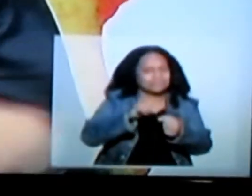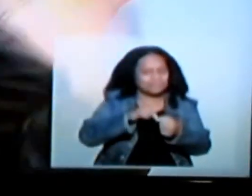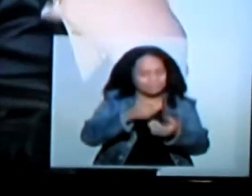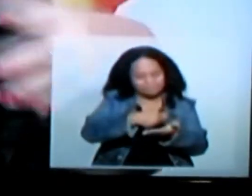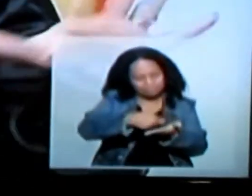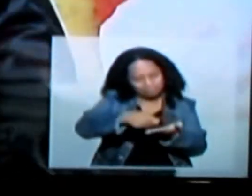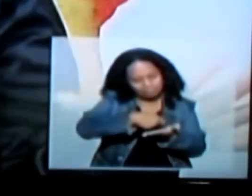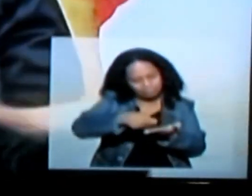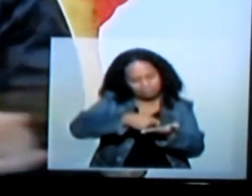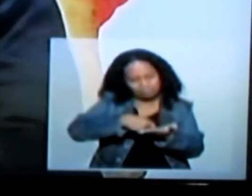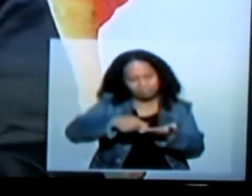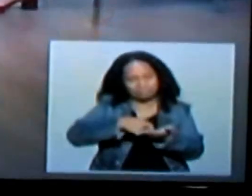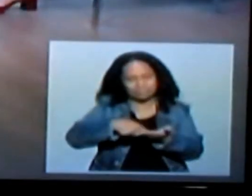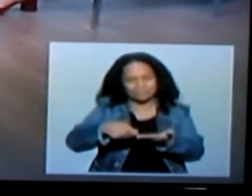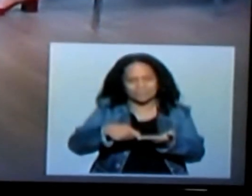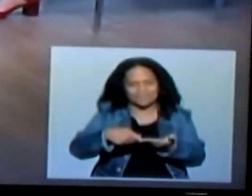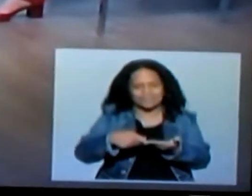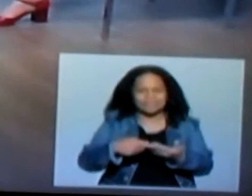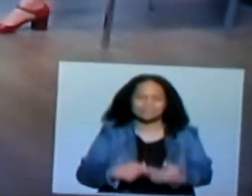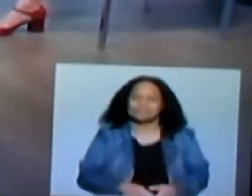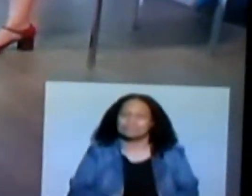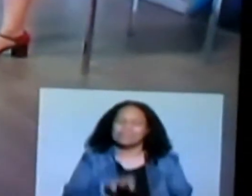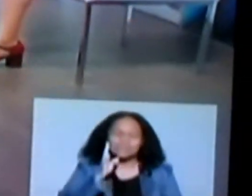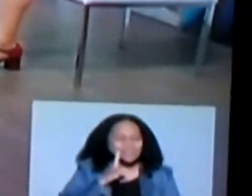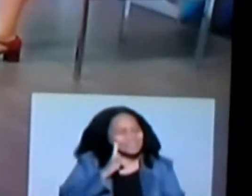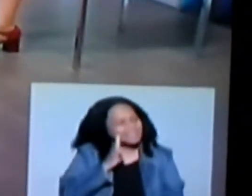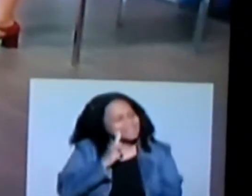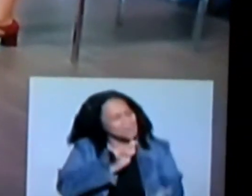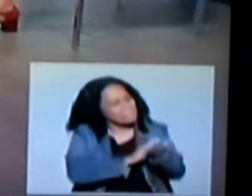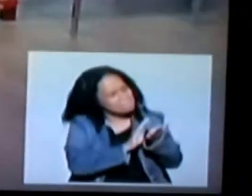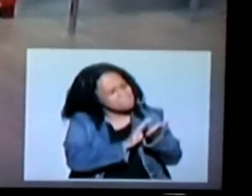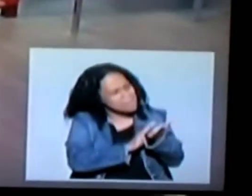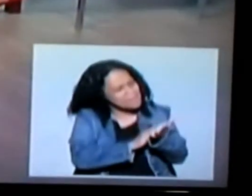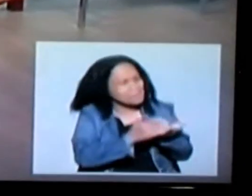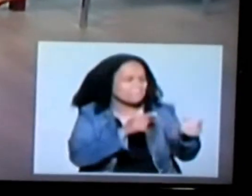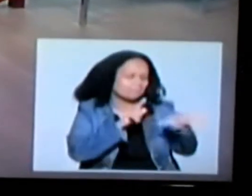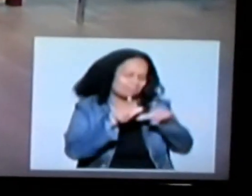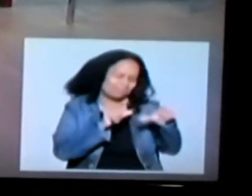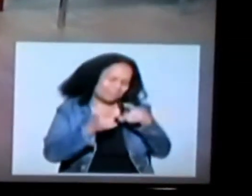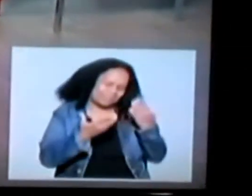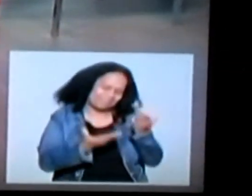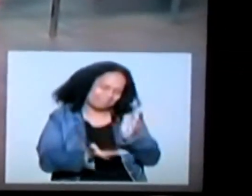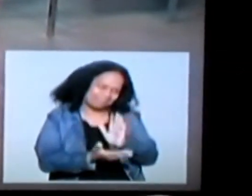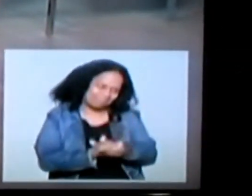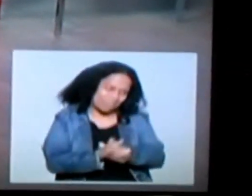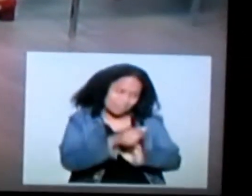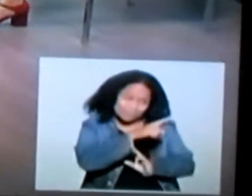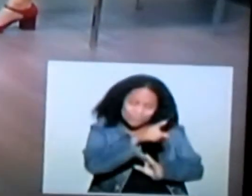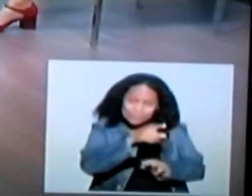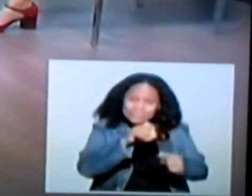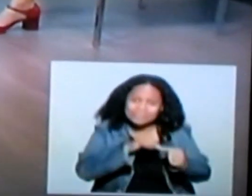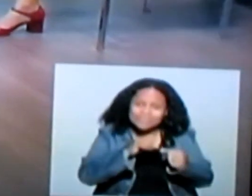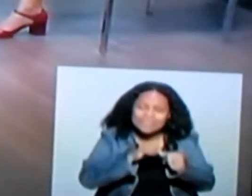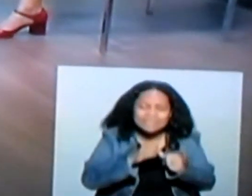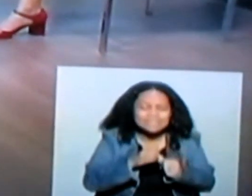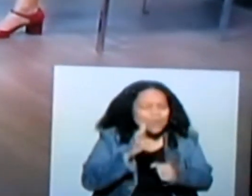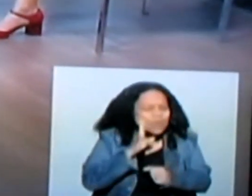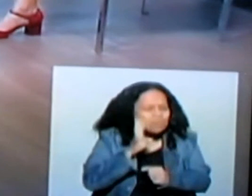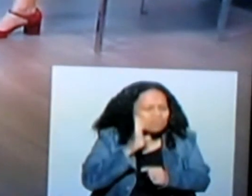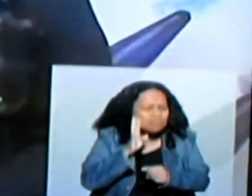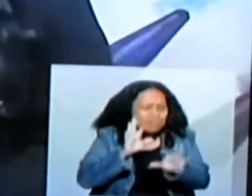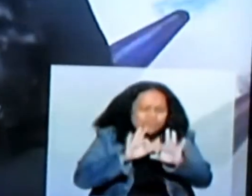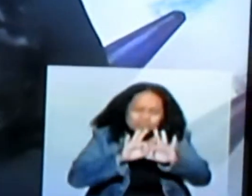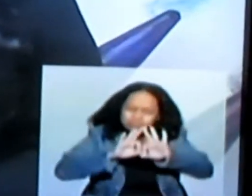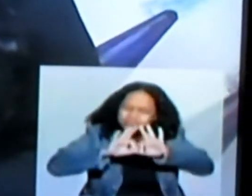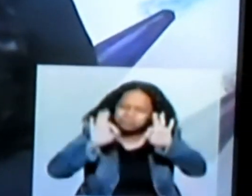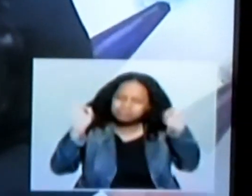a história. Thaís, não sei se já começou. Bacana, gente. Gente, parabéns pelo trabalho. Vocês realmente fazem um